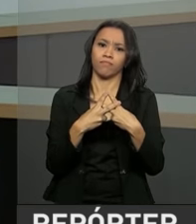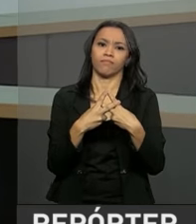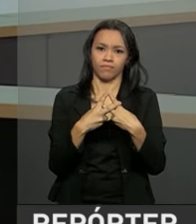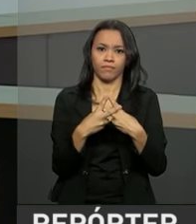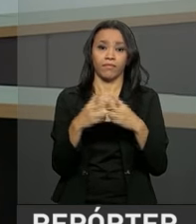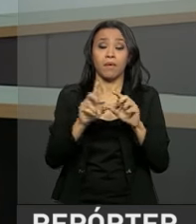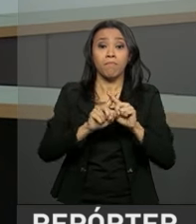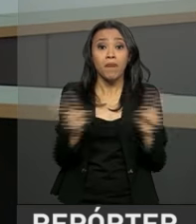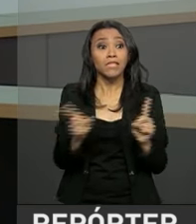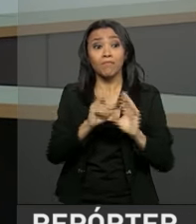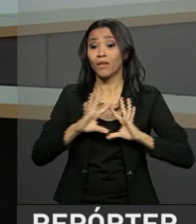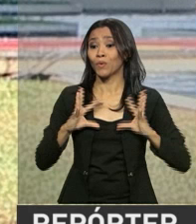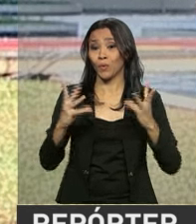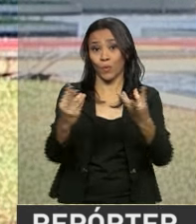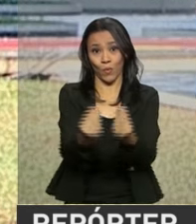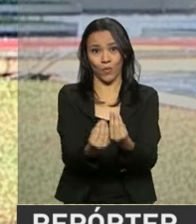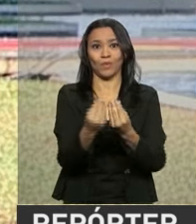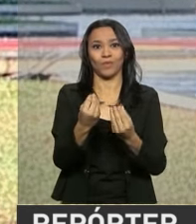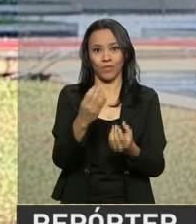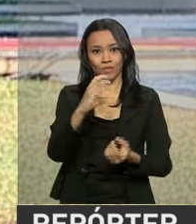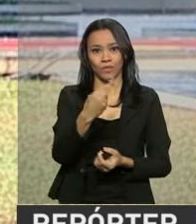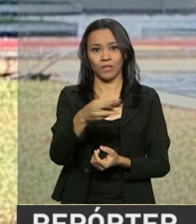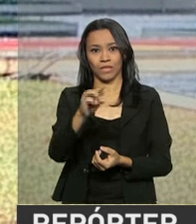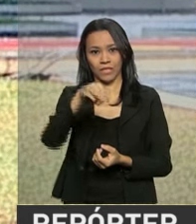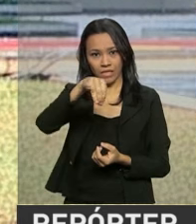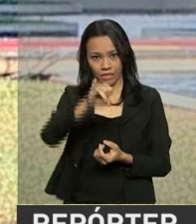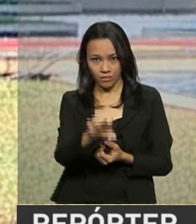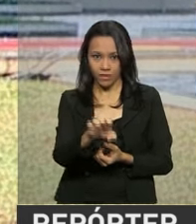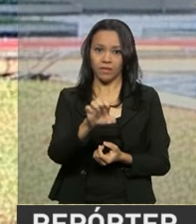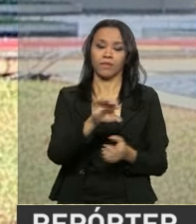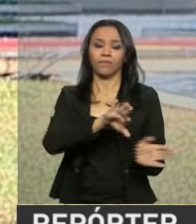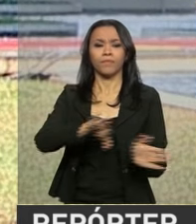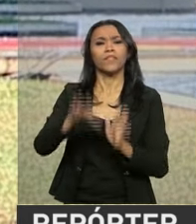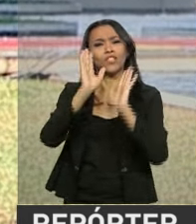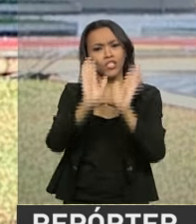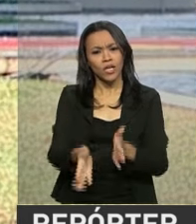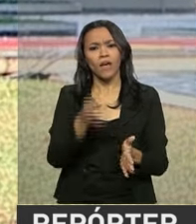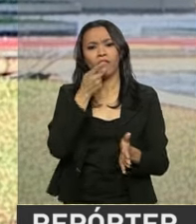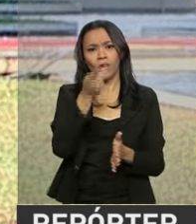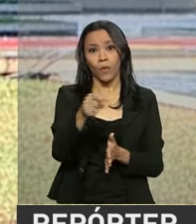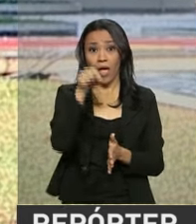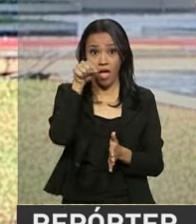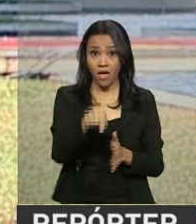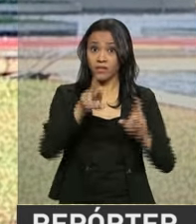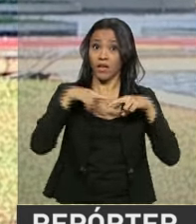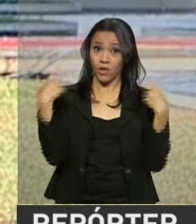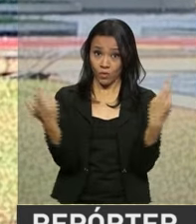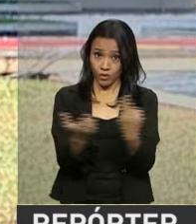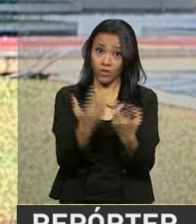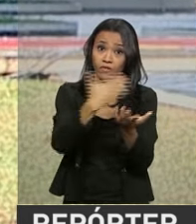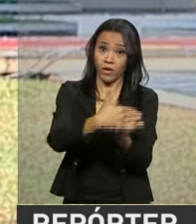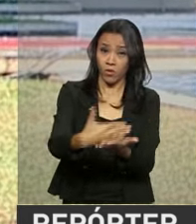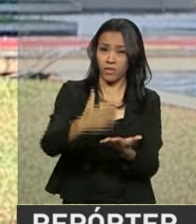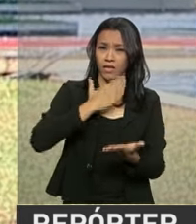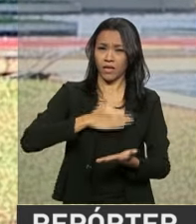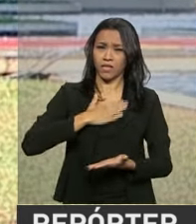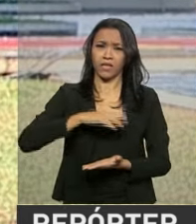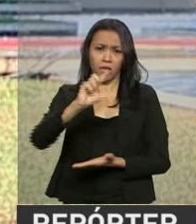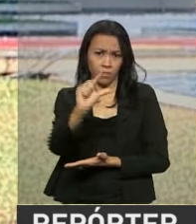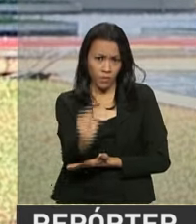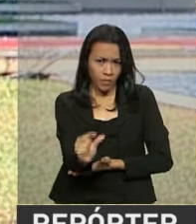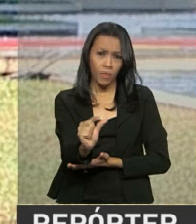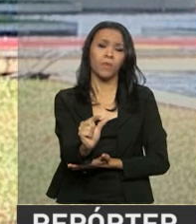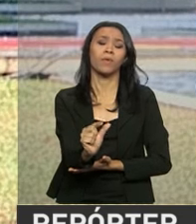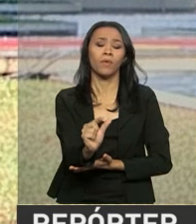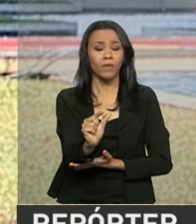mas para todos os crimes. E como nós dissemos, esta reunião vai começar em mais alguns minutos. Ela